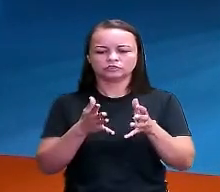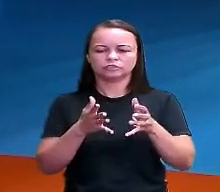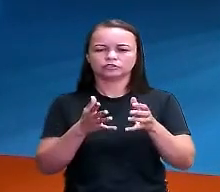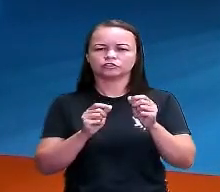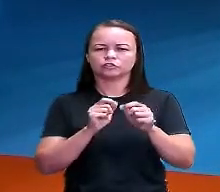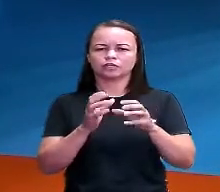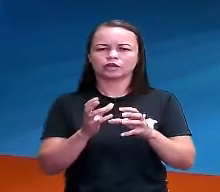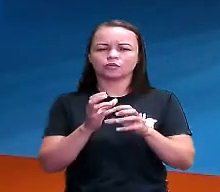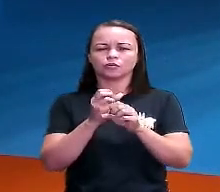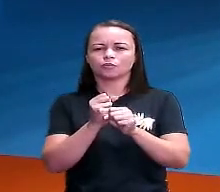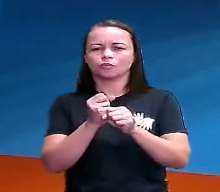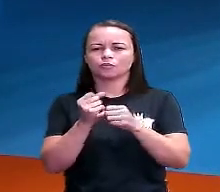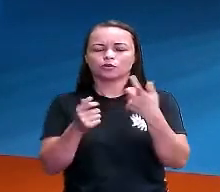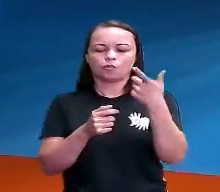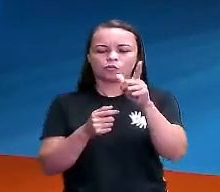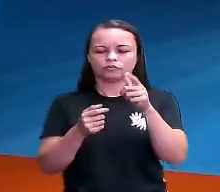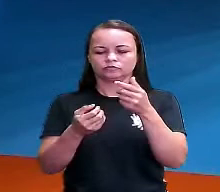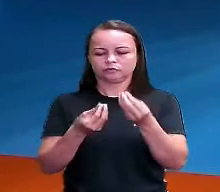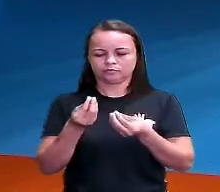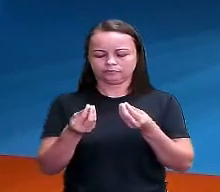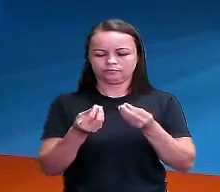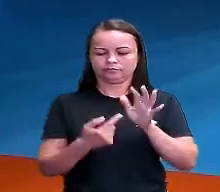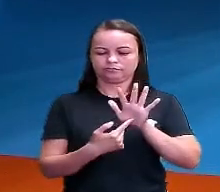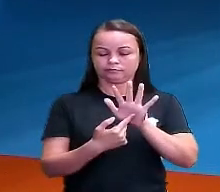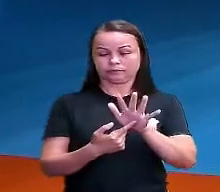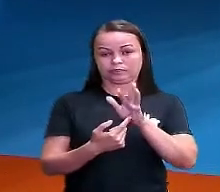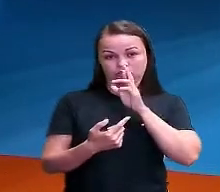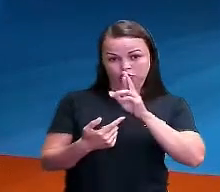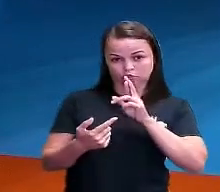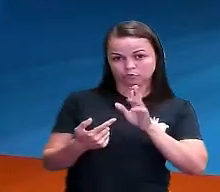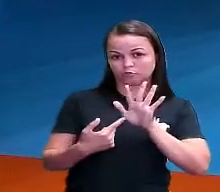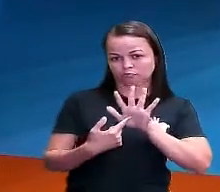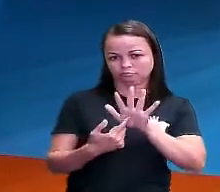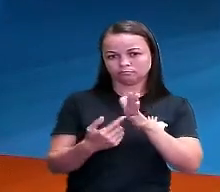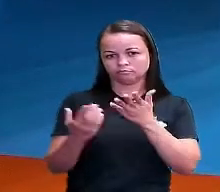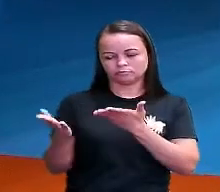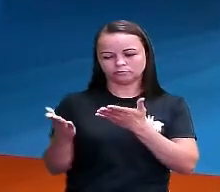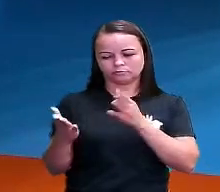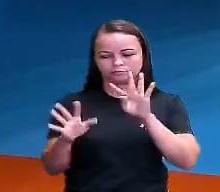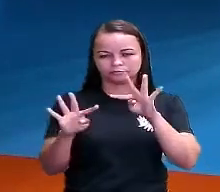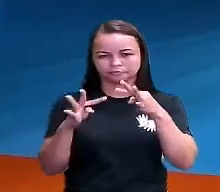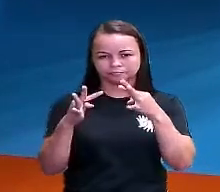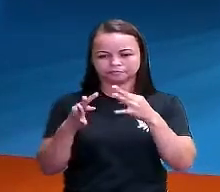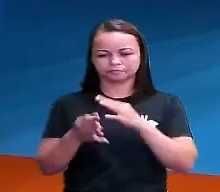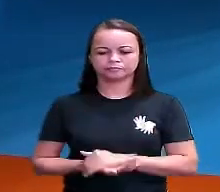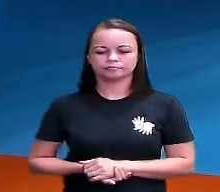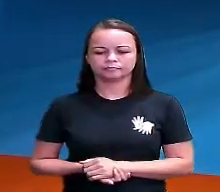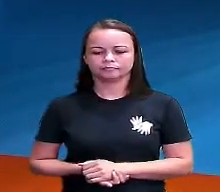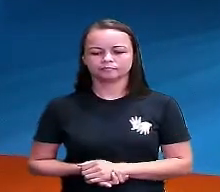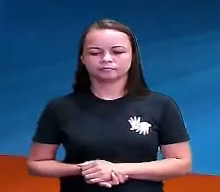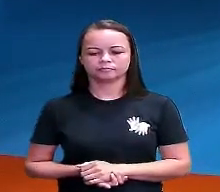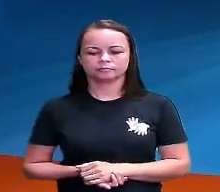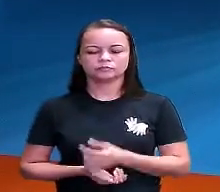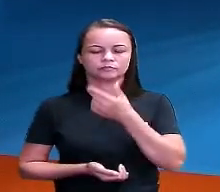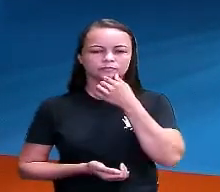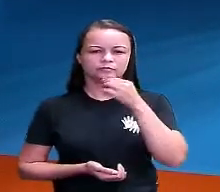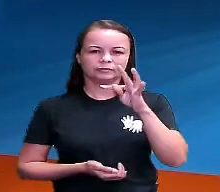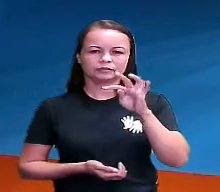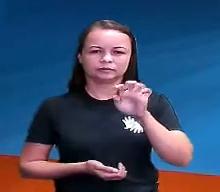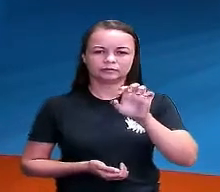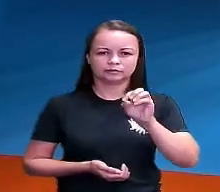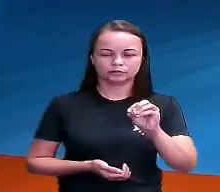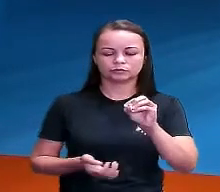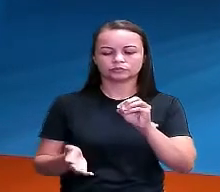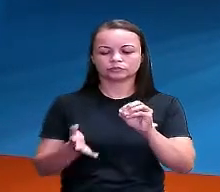forma. Nessa questão ela já está dando algumas respostinhas, tá certo? Presta atenção. Theo